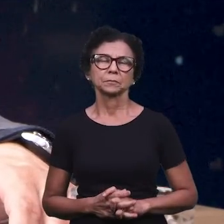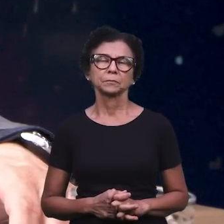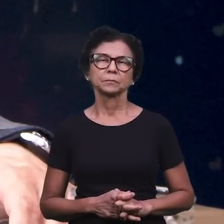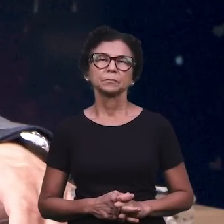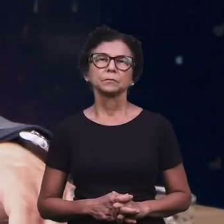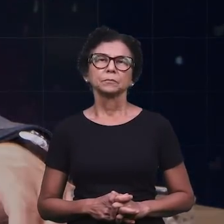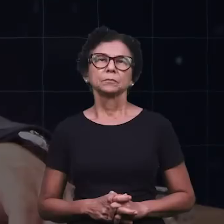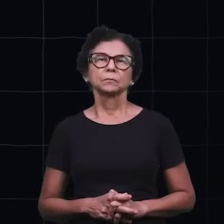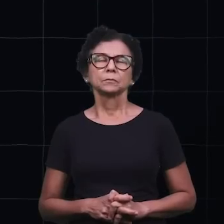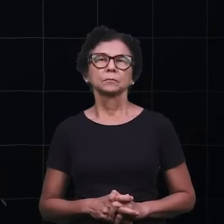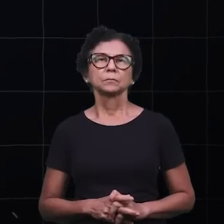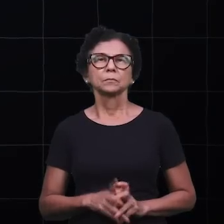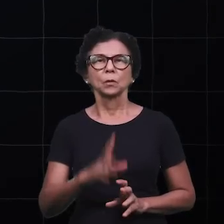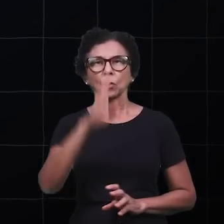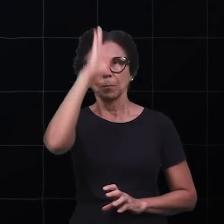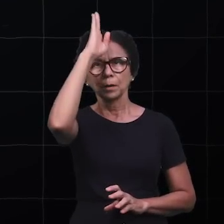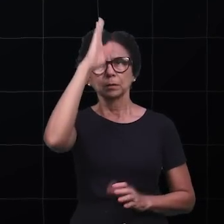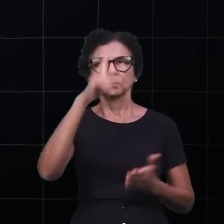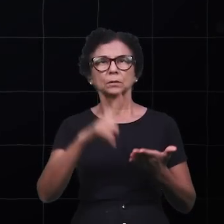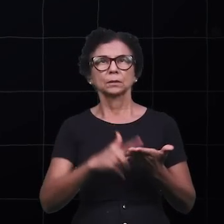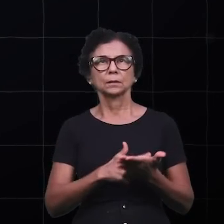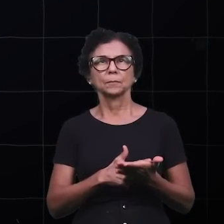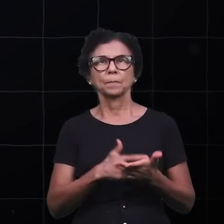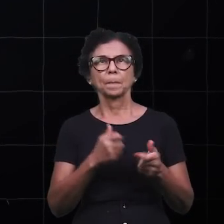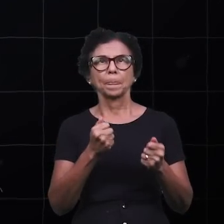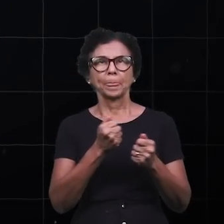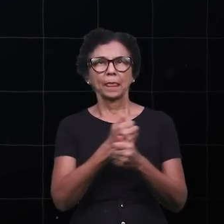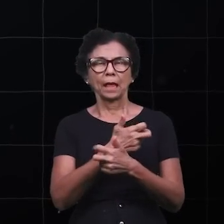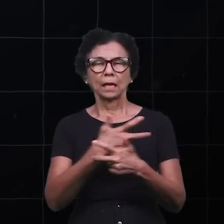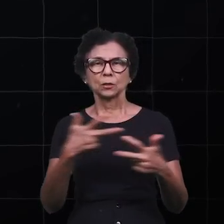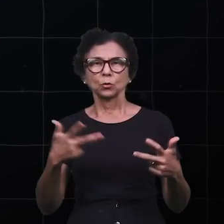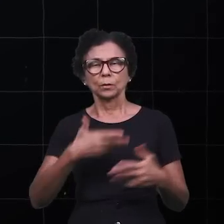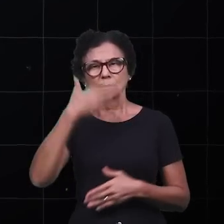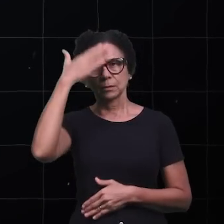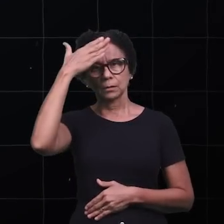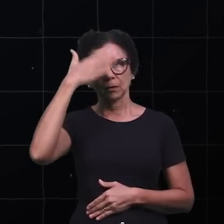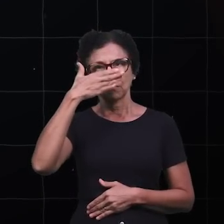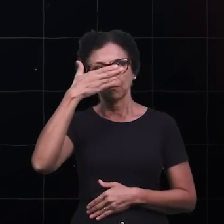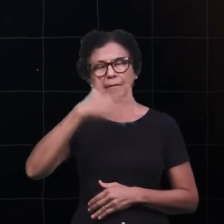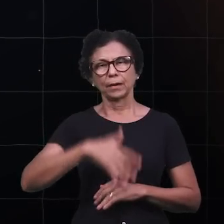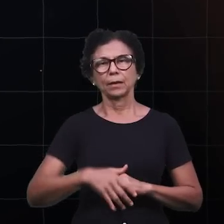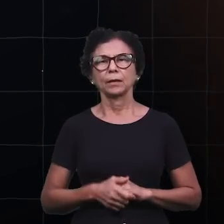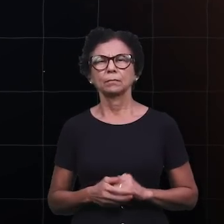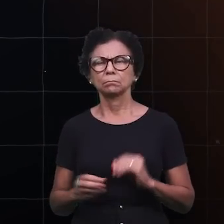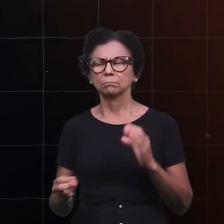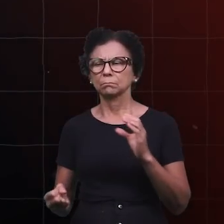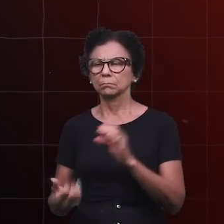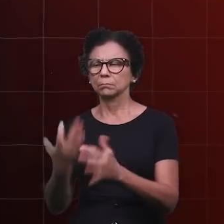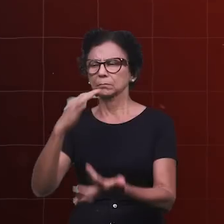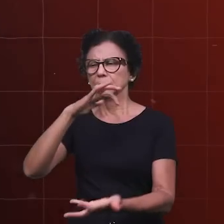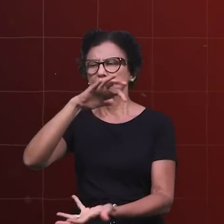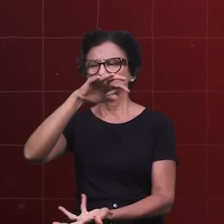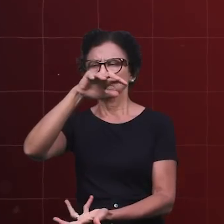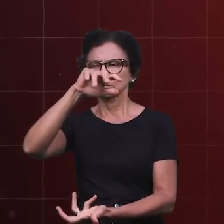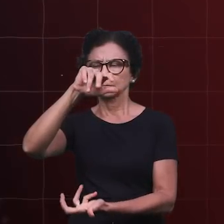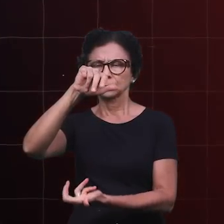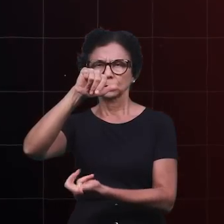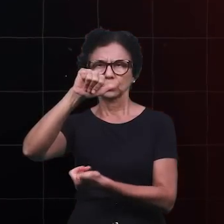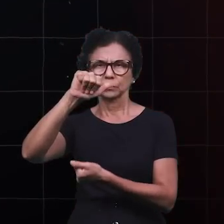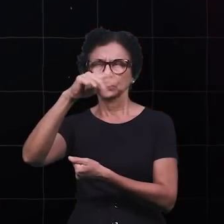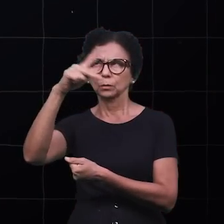em Romanos que fala assim, porque as suas coisas invisíveis, desde a criação do mundo, tanto o seu